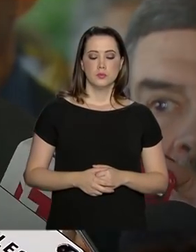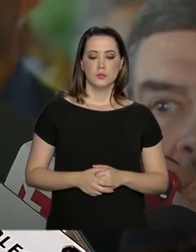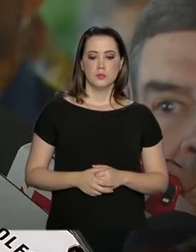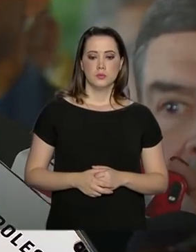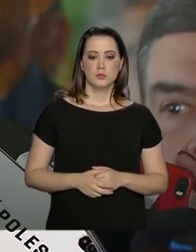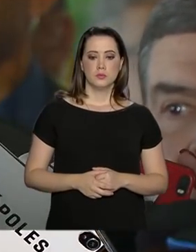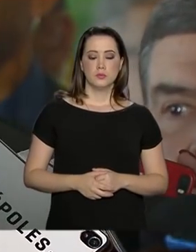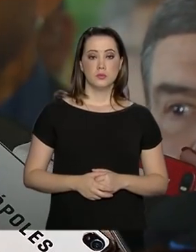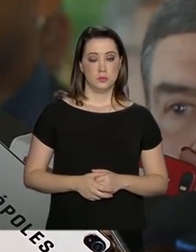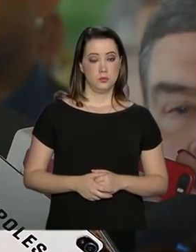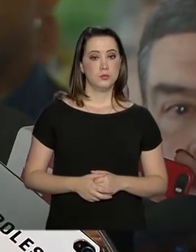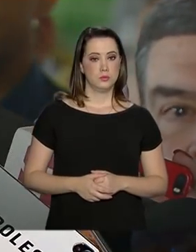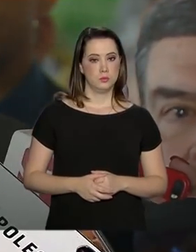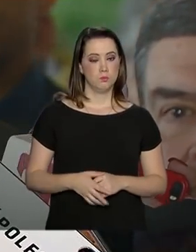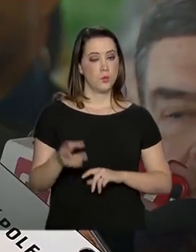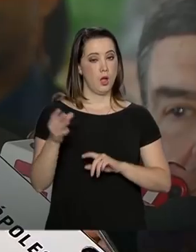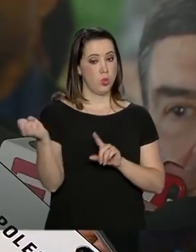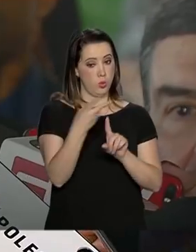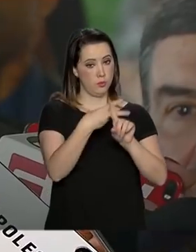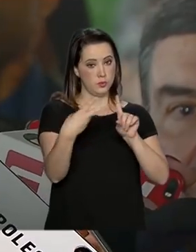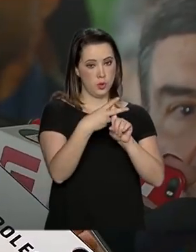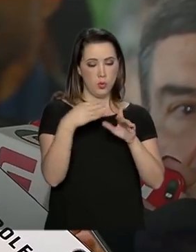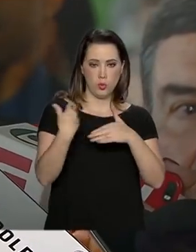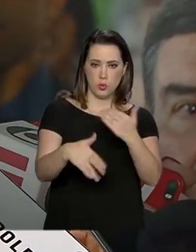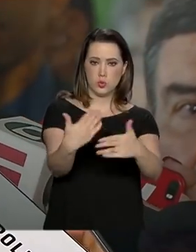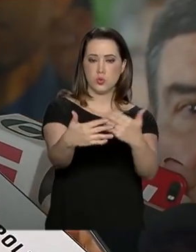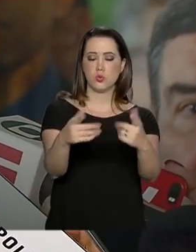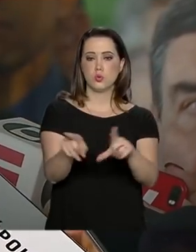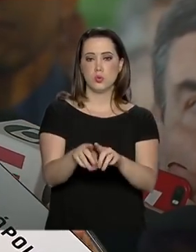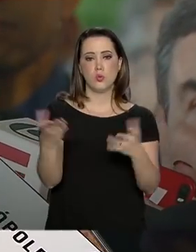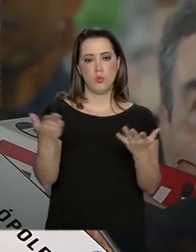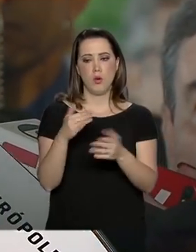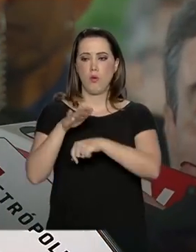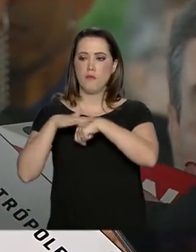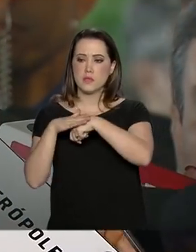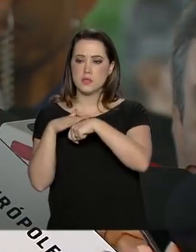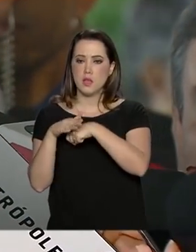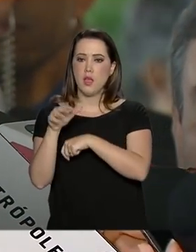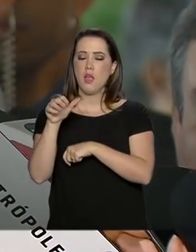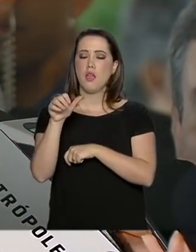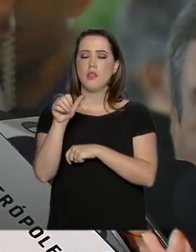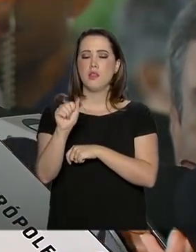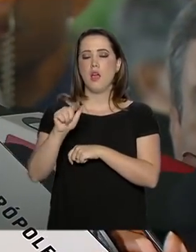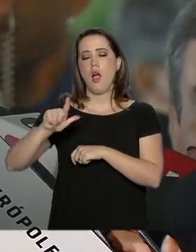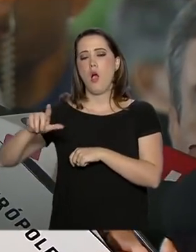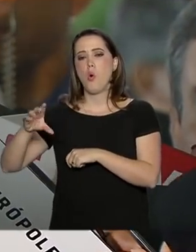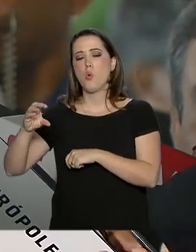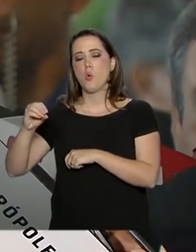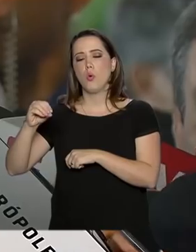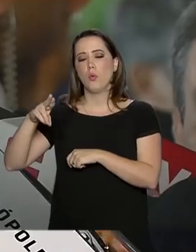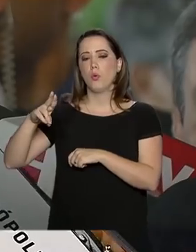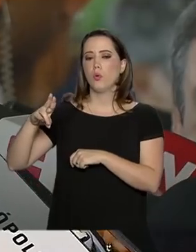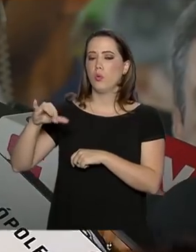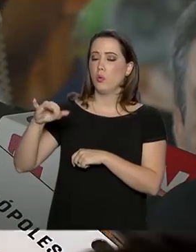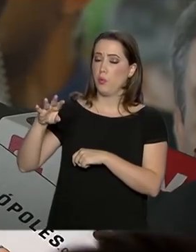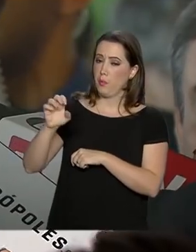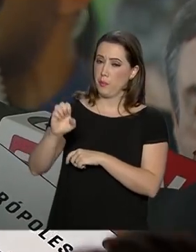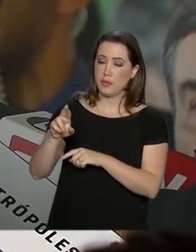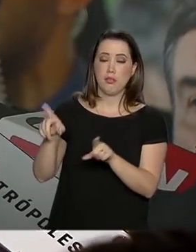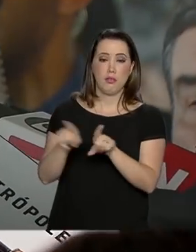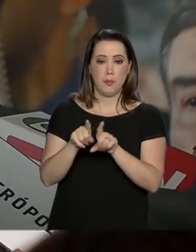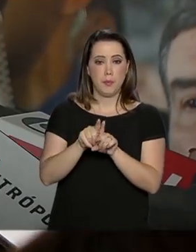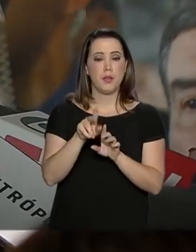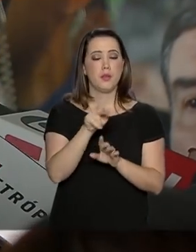A reforma continua, conversei rapidamente com o Alcolumbre agora, a ideia dele também é nossa, com toda a certeza do Rodrigo